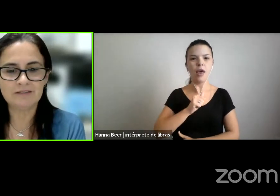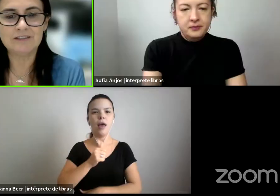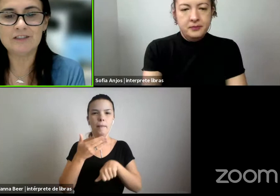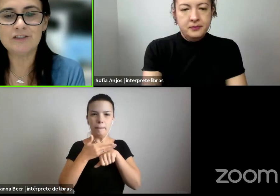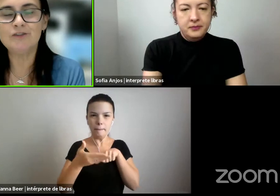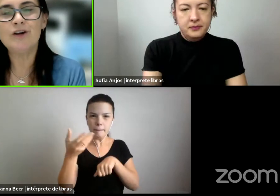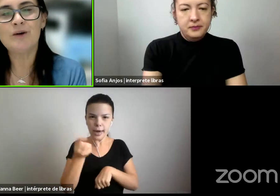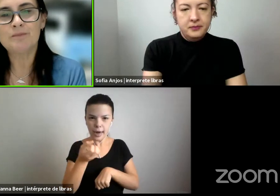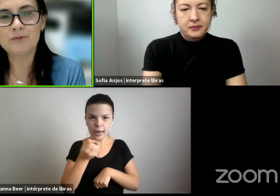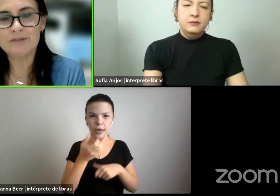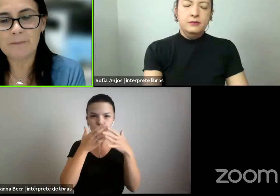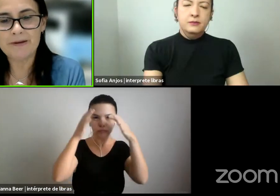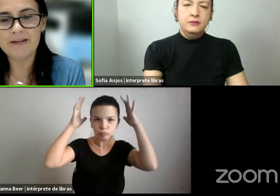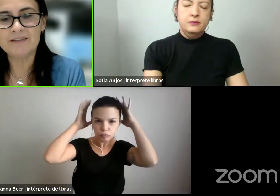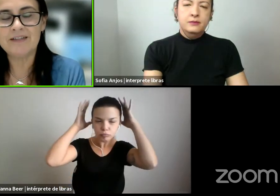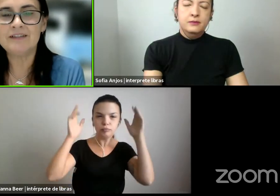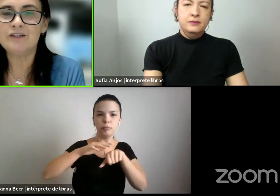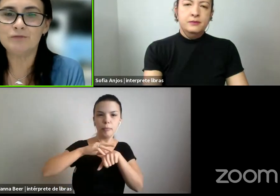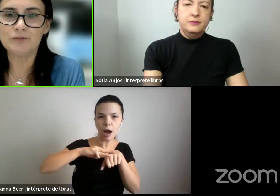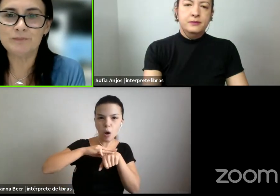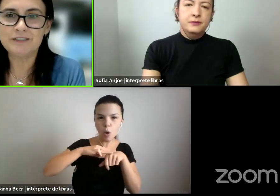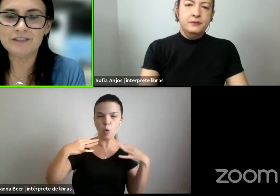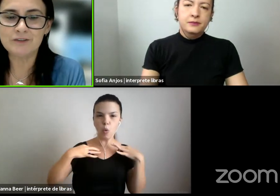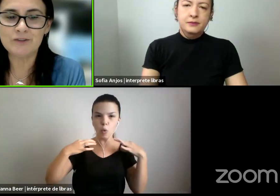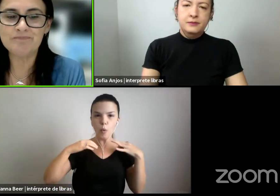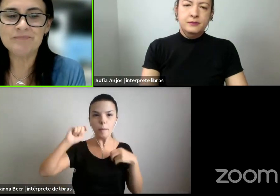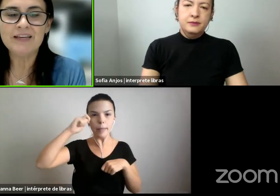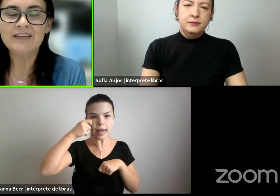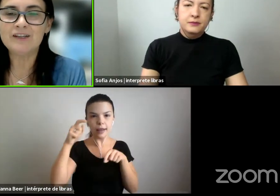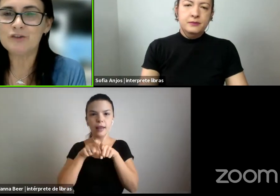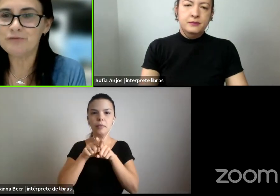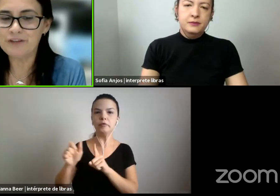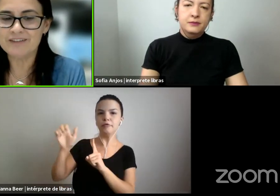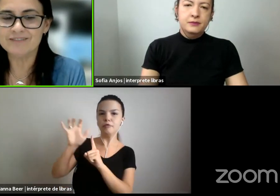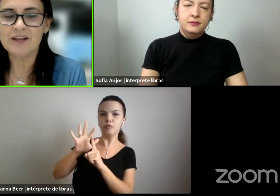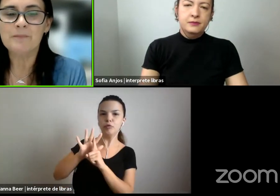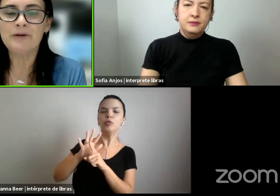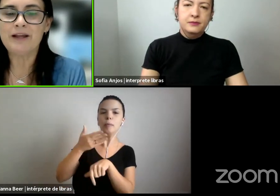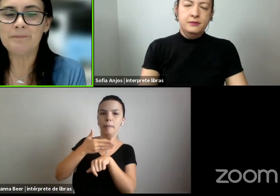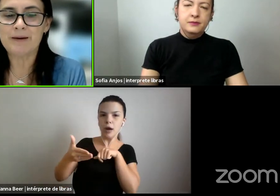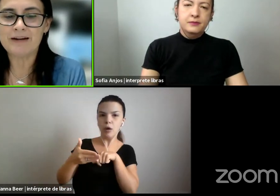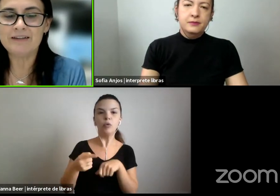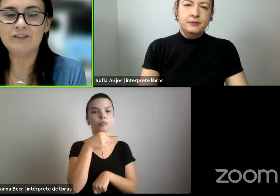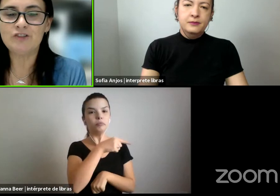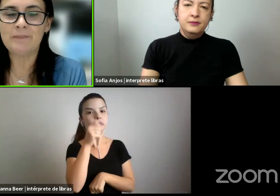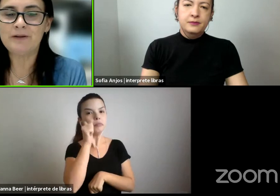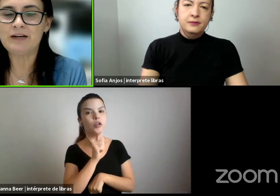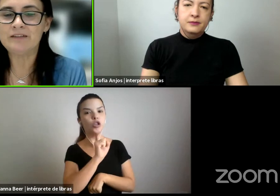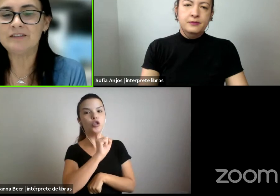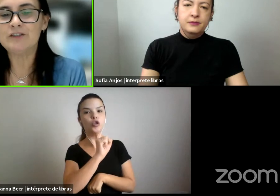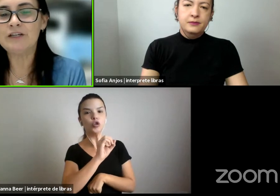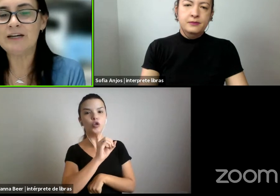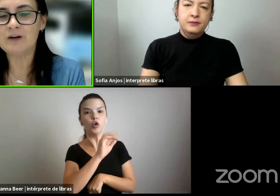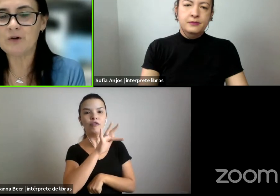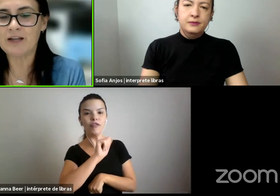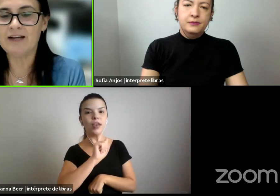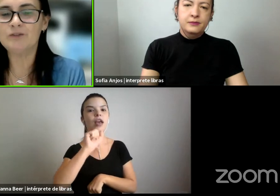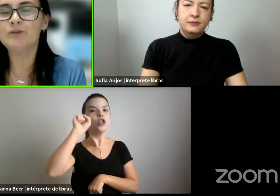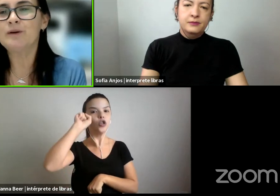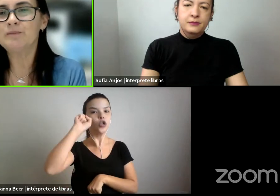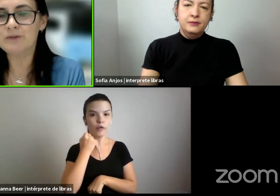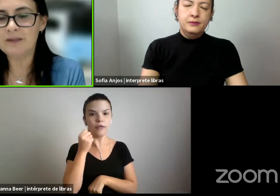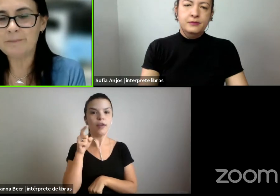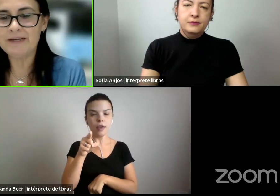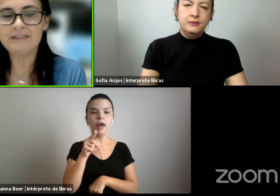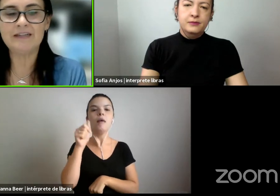cabelo castanho, blusa preta e fundo branco. E a Sofia, mulher parda, de cabelo castanho